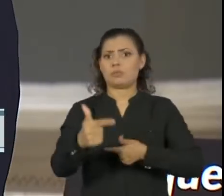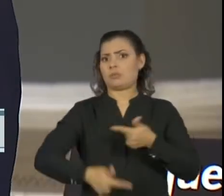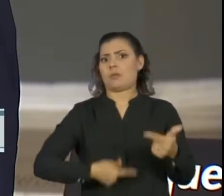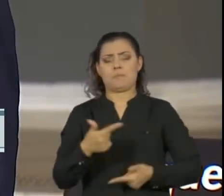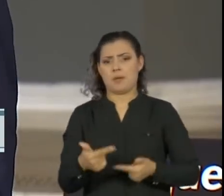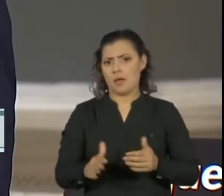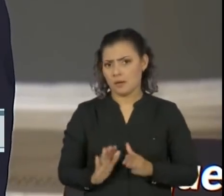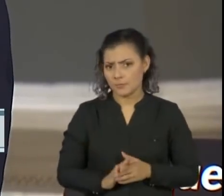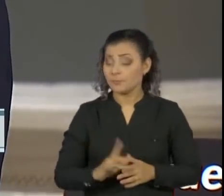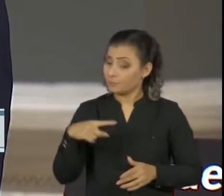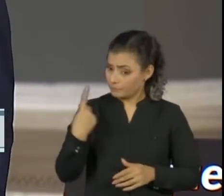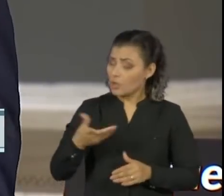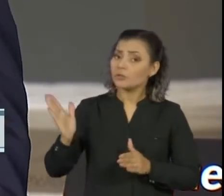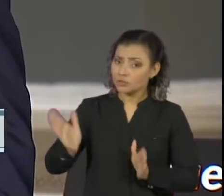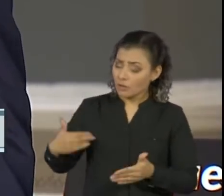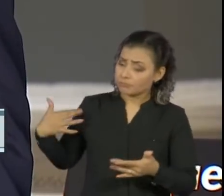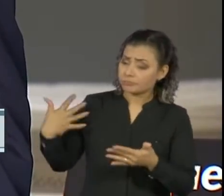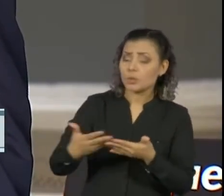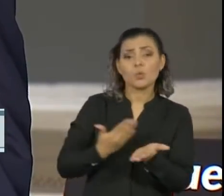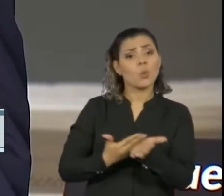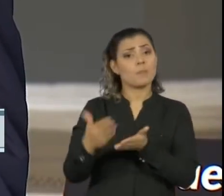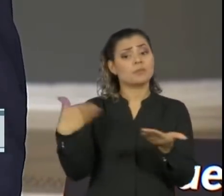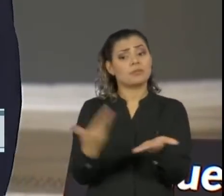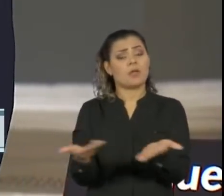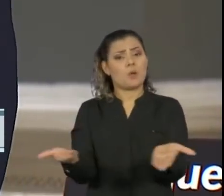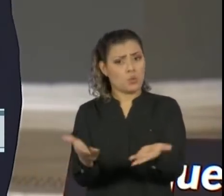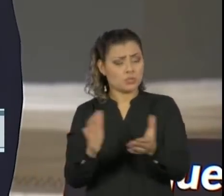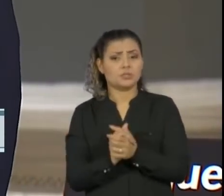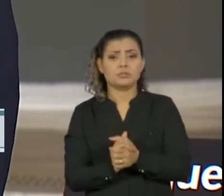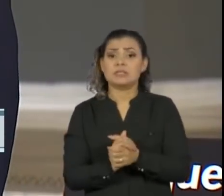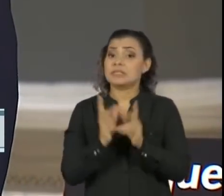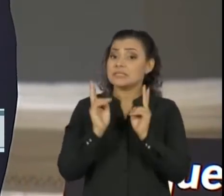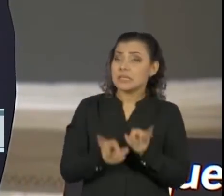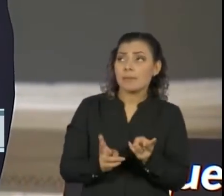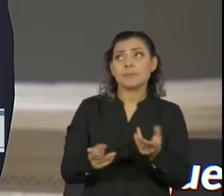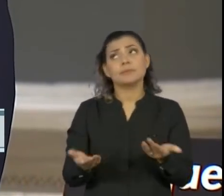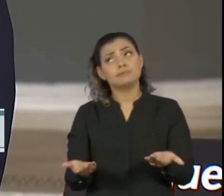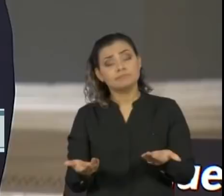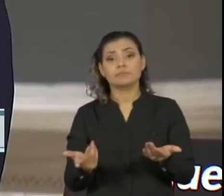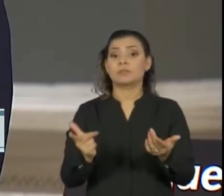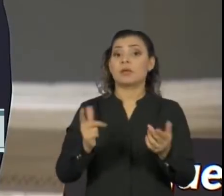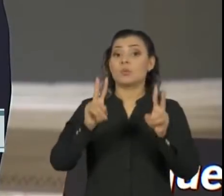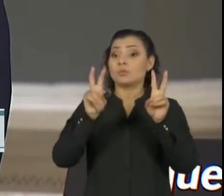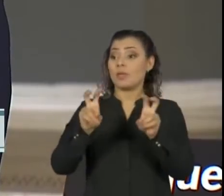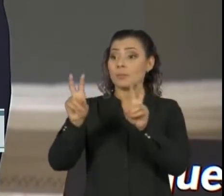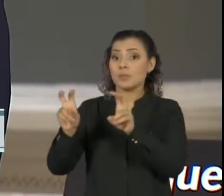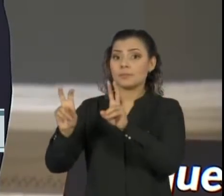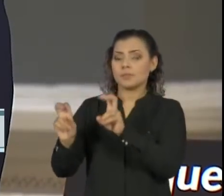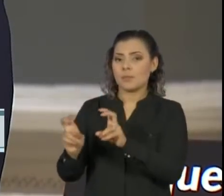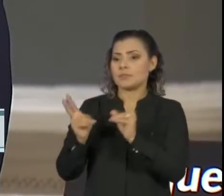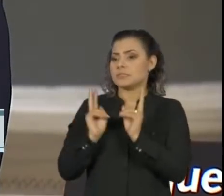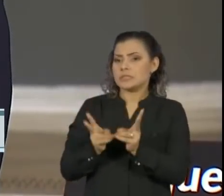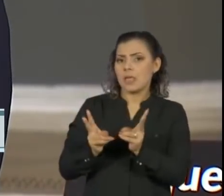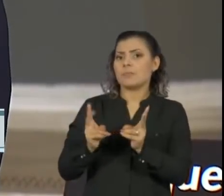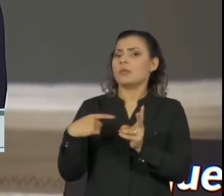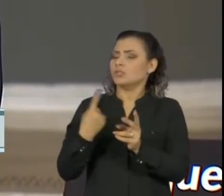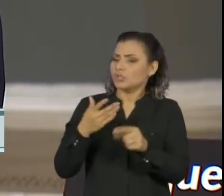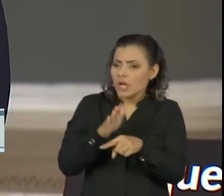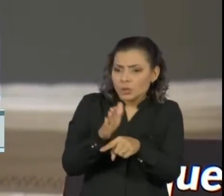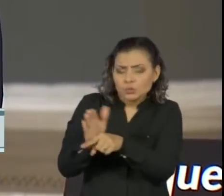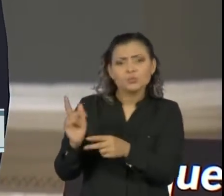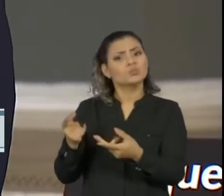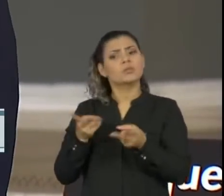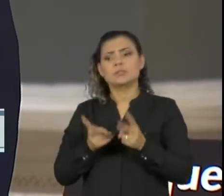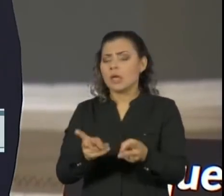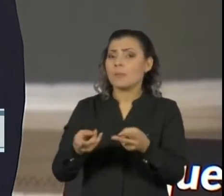Aliás, fizemos isso também desde o início. Sempre quando fomos incitados a isso, cooperamos, porque